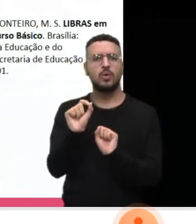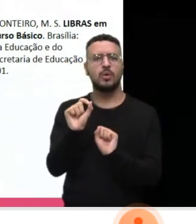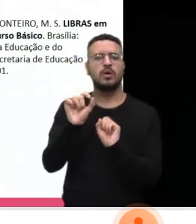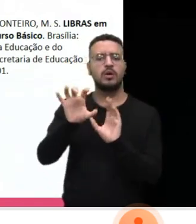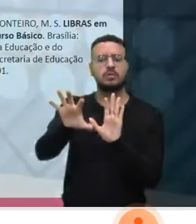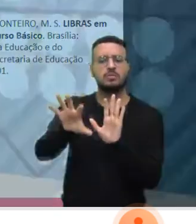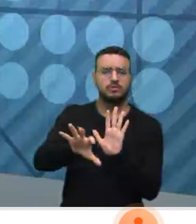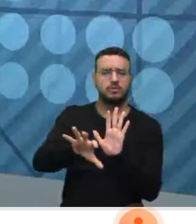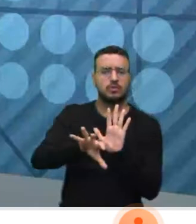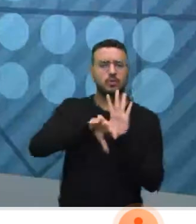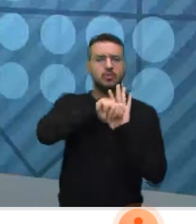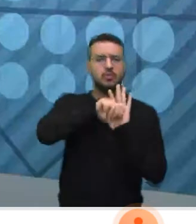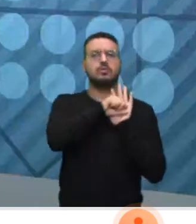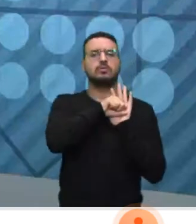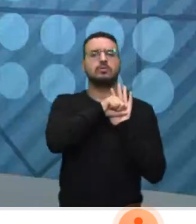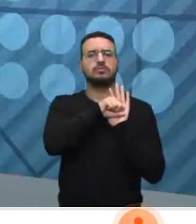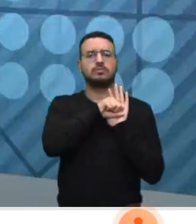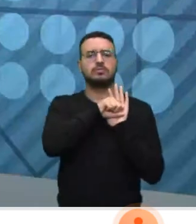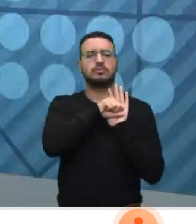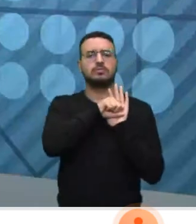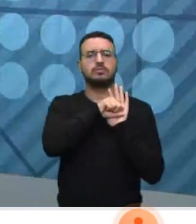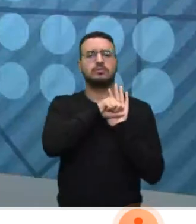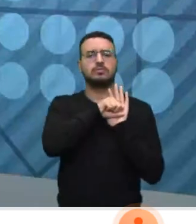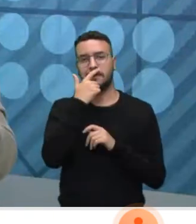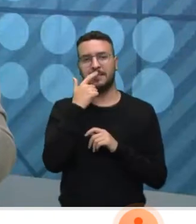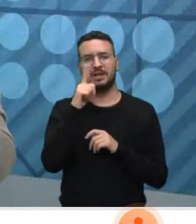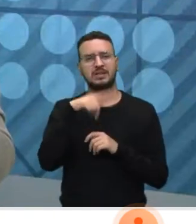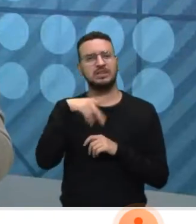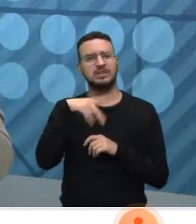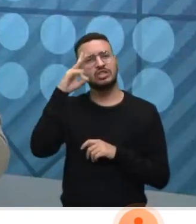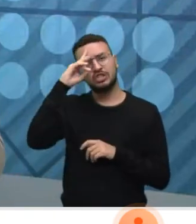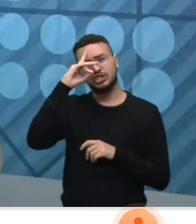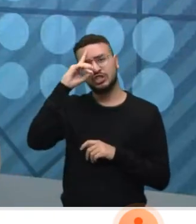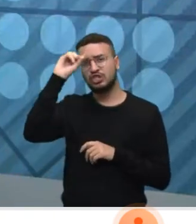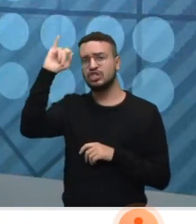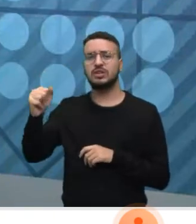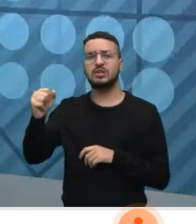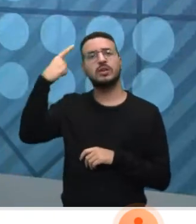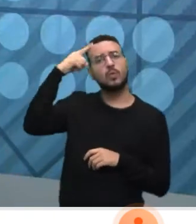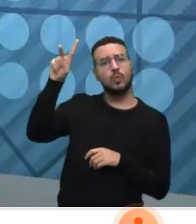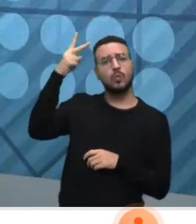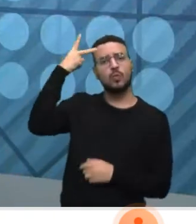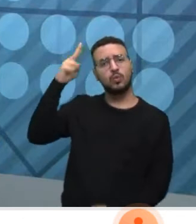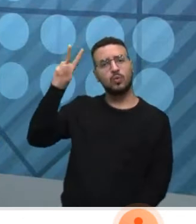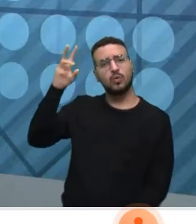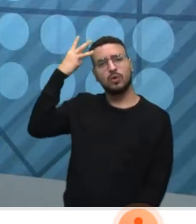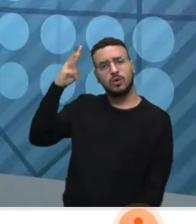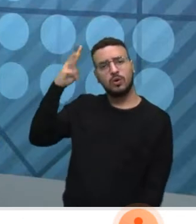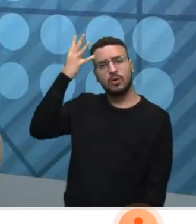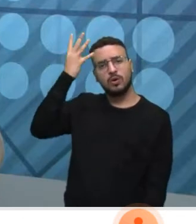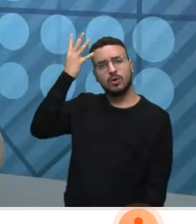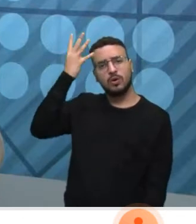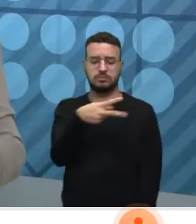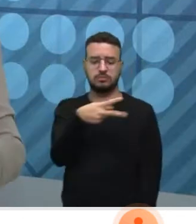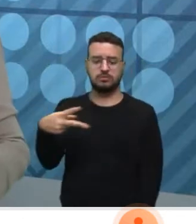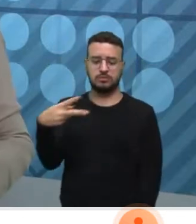a incorporação dos numerais para dia, ano, mês, semana. Aqui